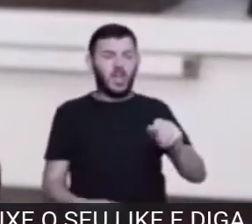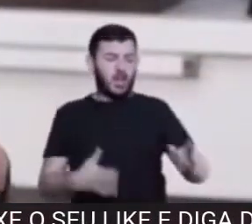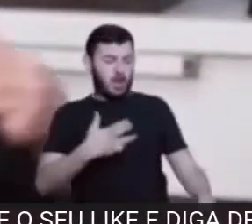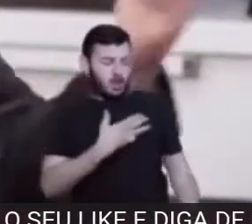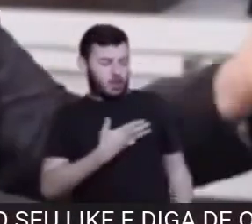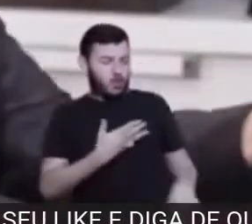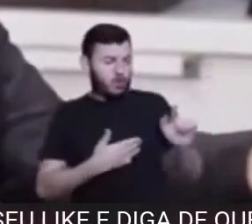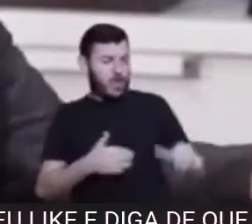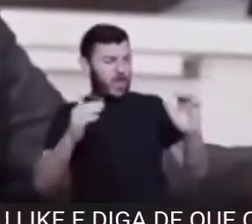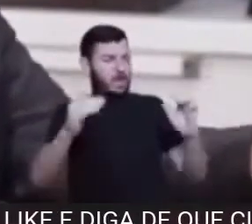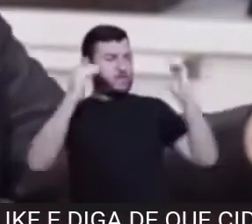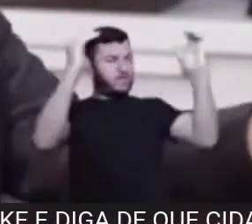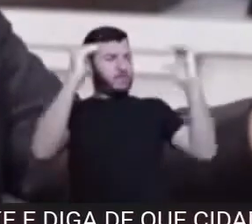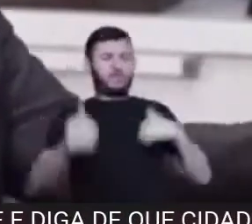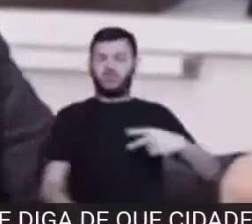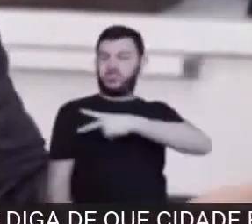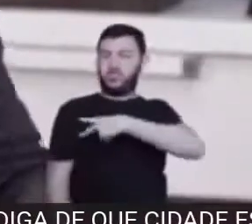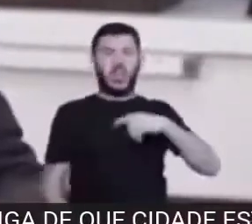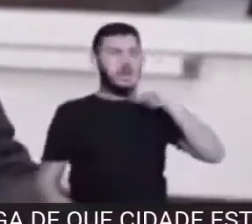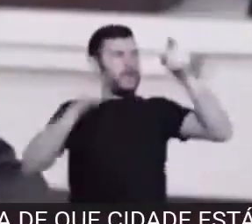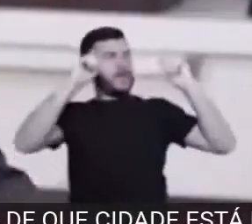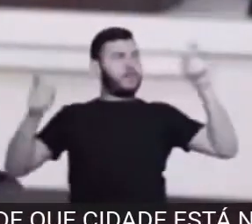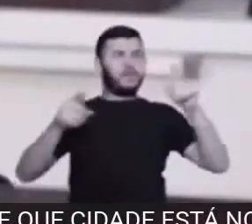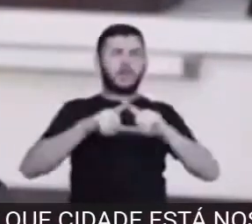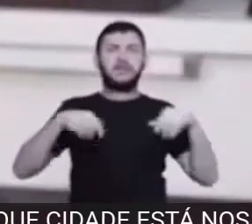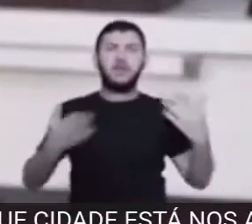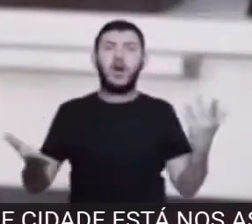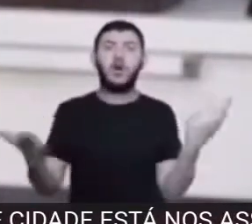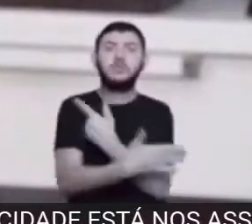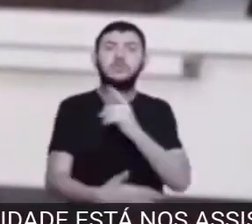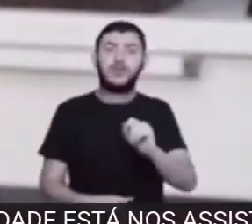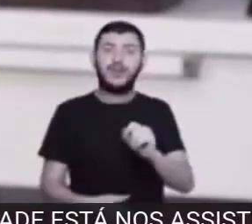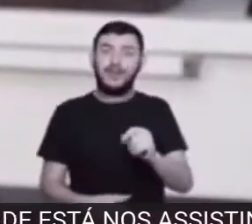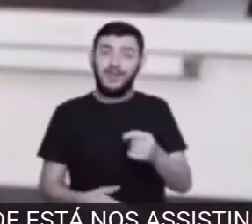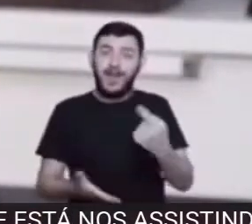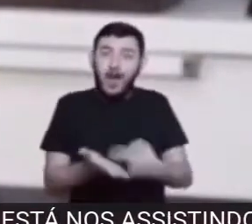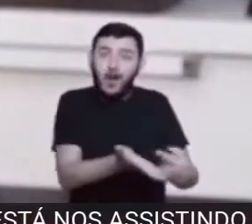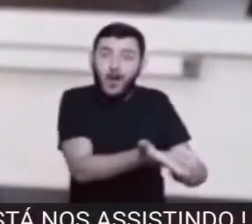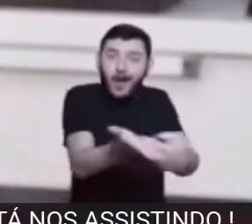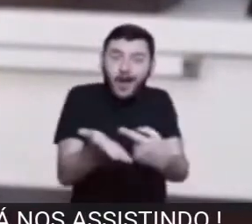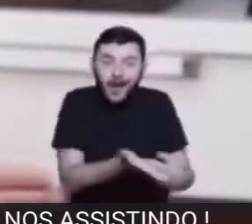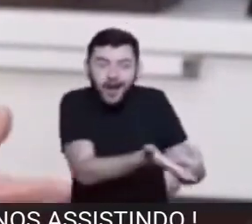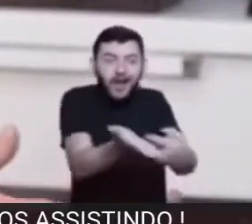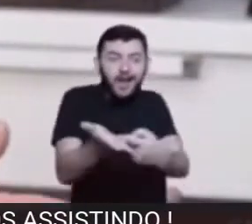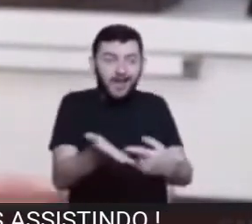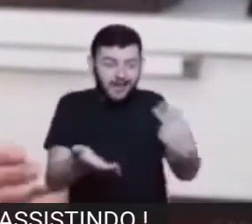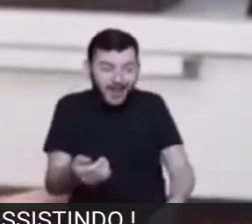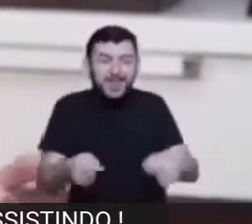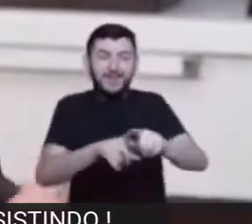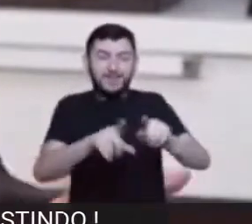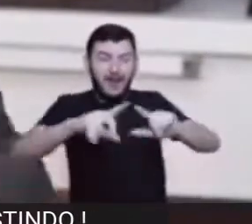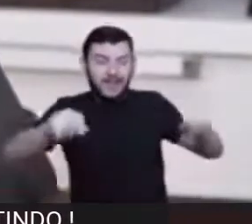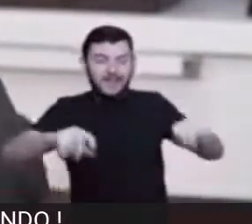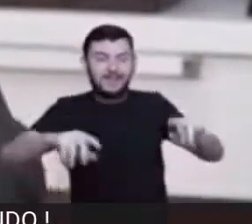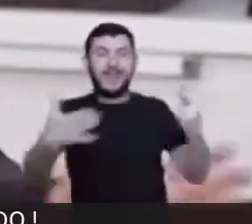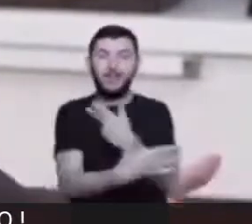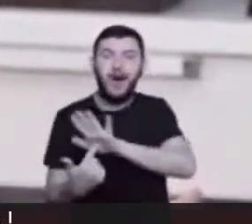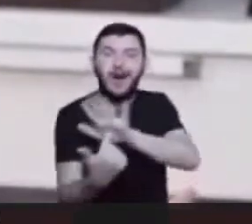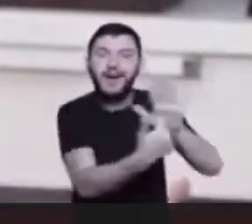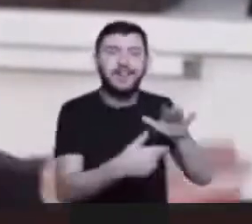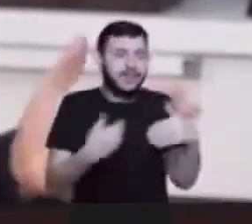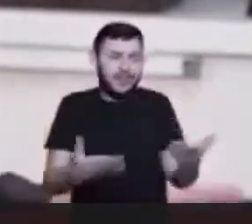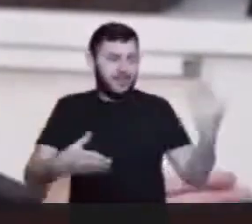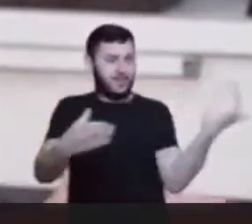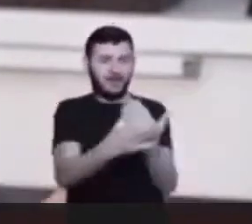Brasília. Se o quadrilhão caiu em Brasília, não deveria ter mais processo. Porque a tese levantada por ele já